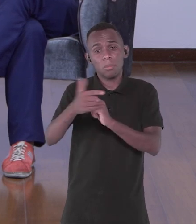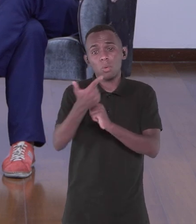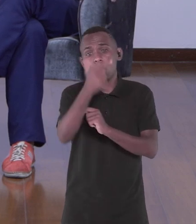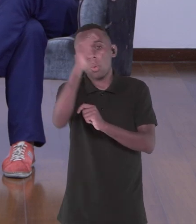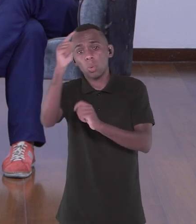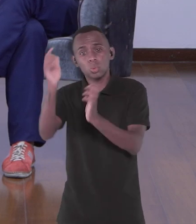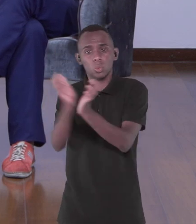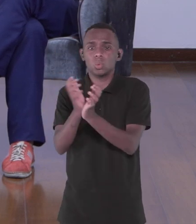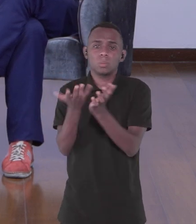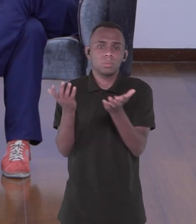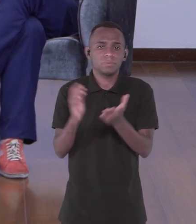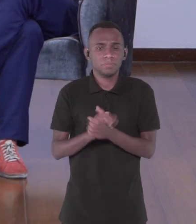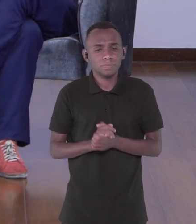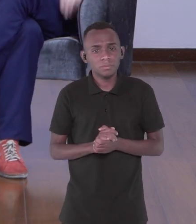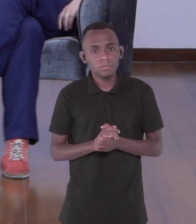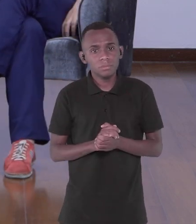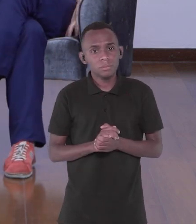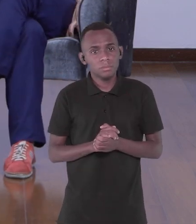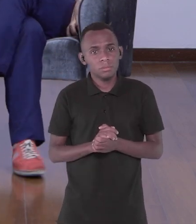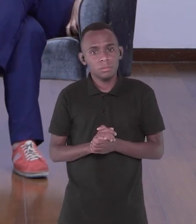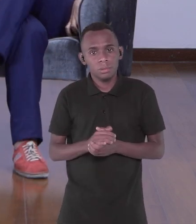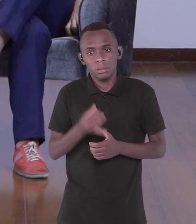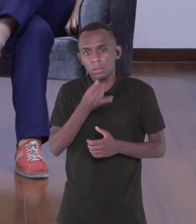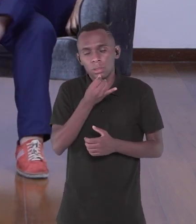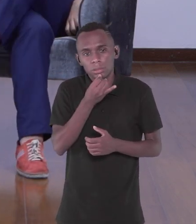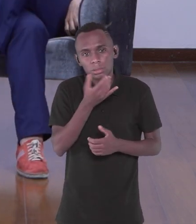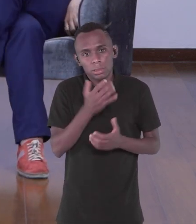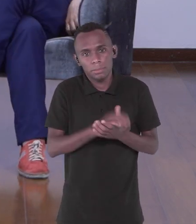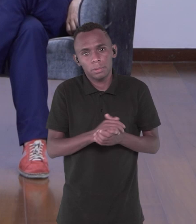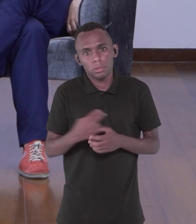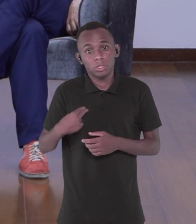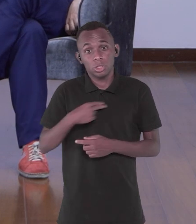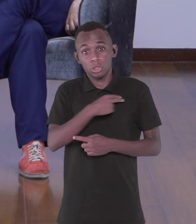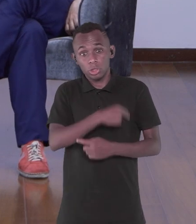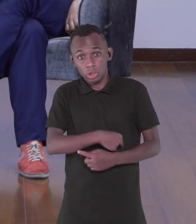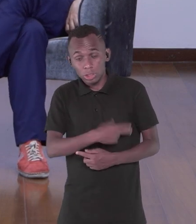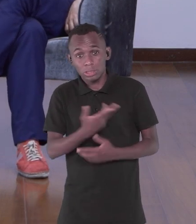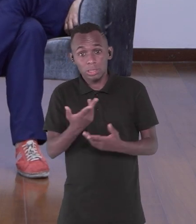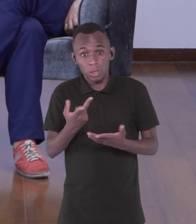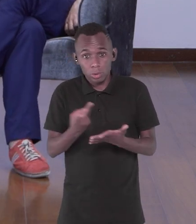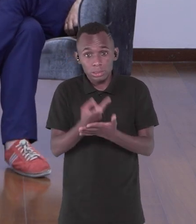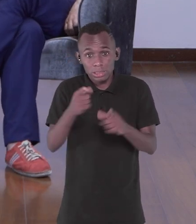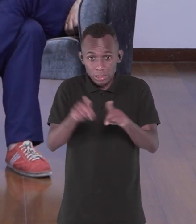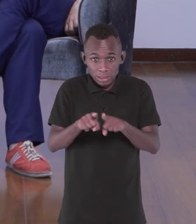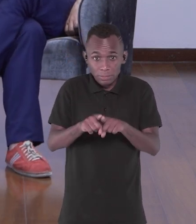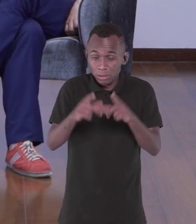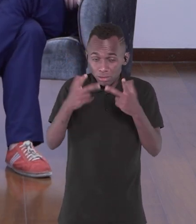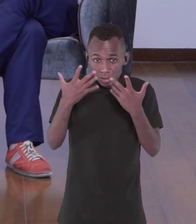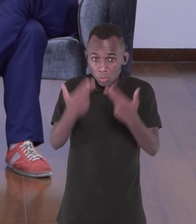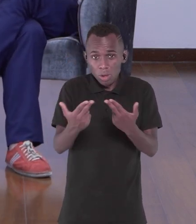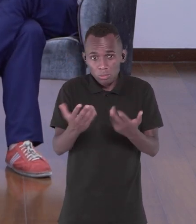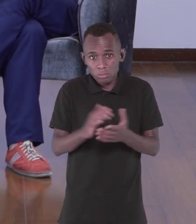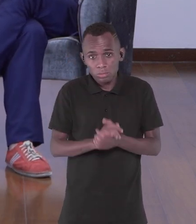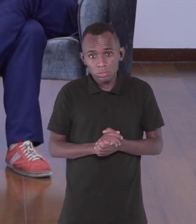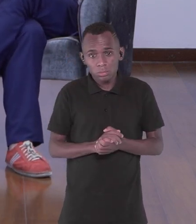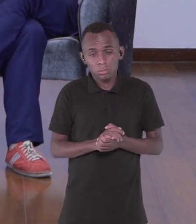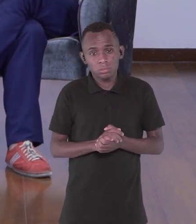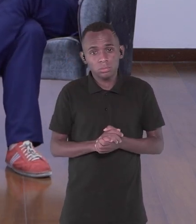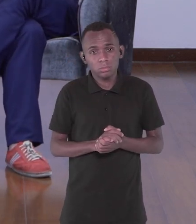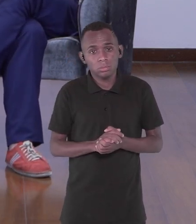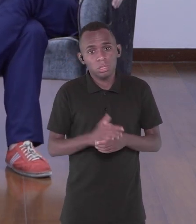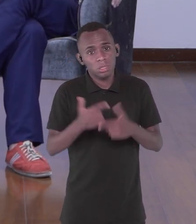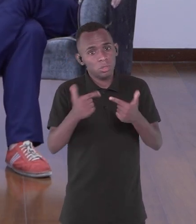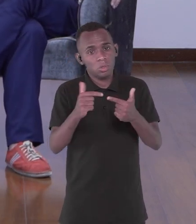Não precisa nem ir muito longe, imagina se tiver uma coisa dessa com a China com relação ao Tibete. Exato. Então, eu não